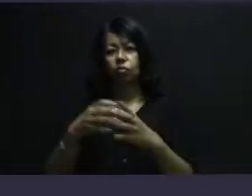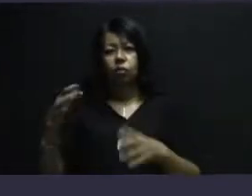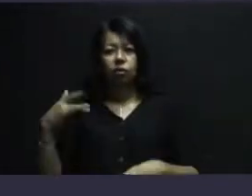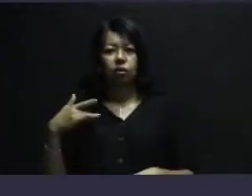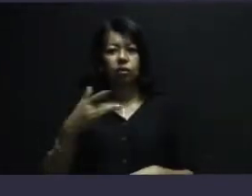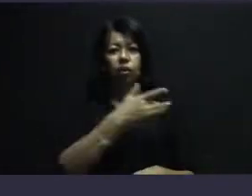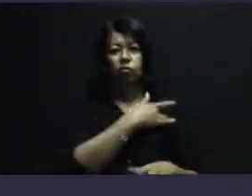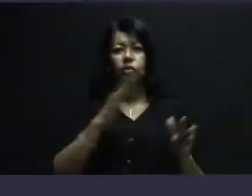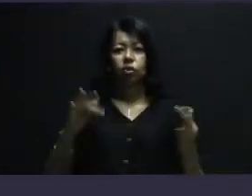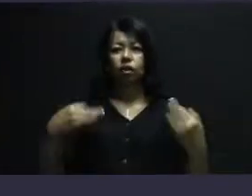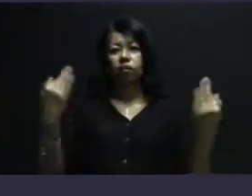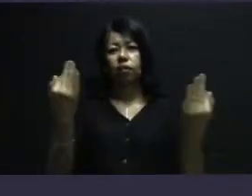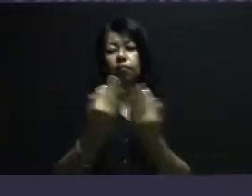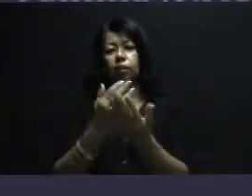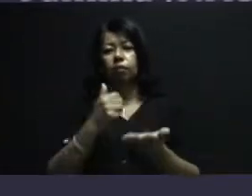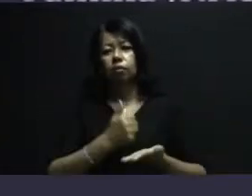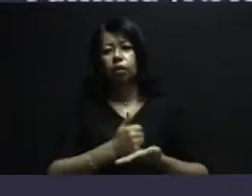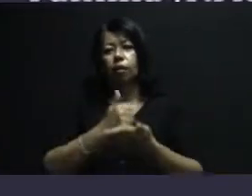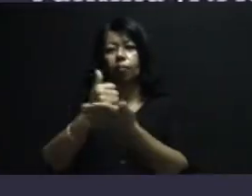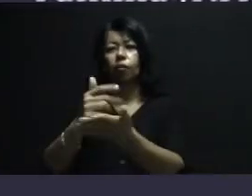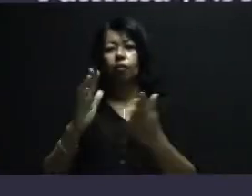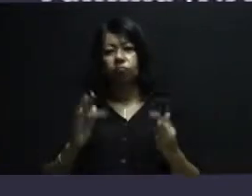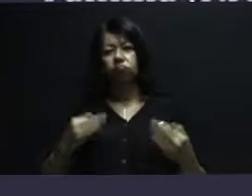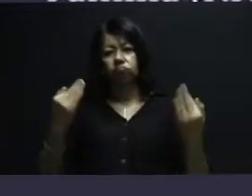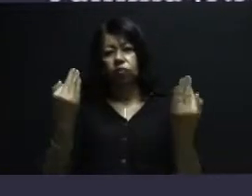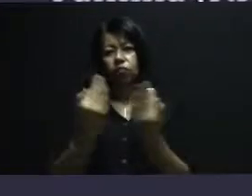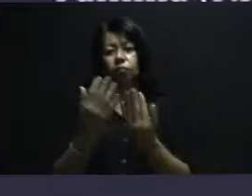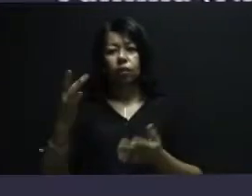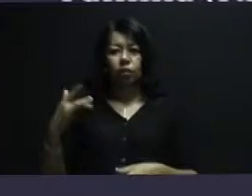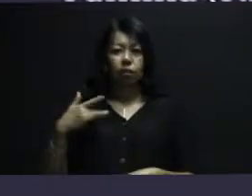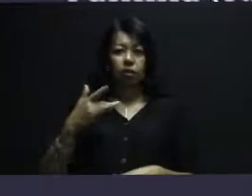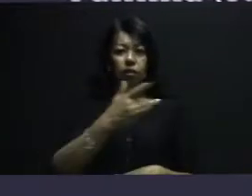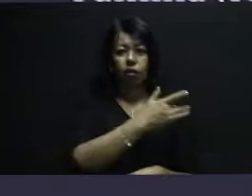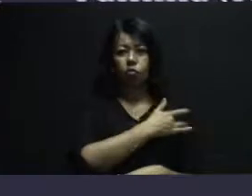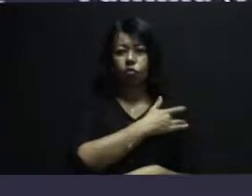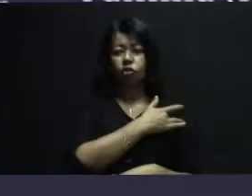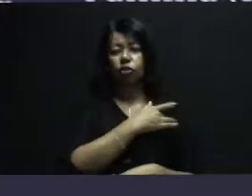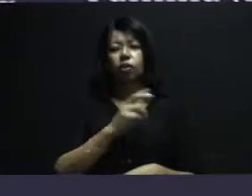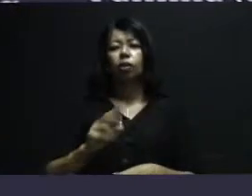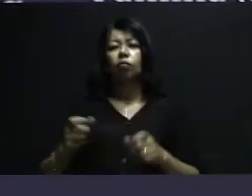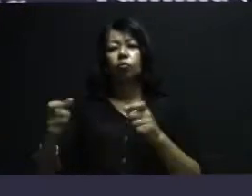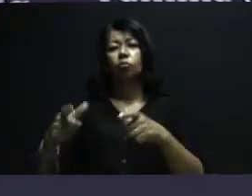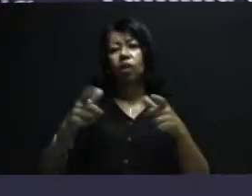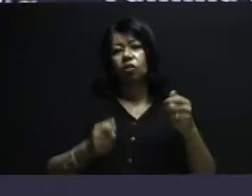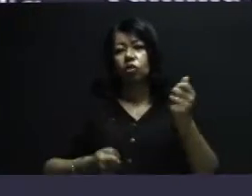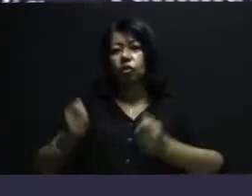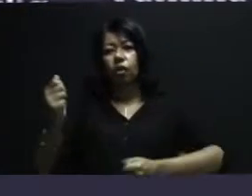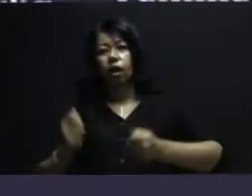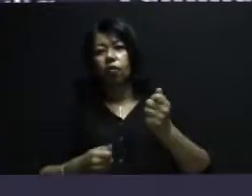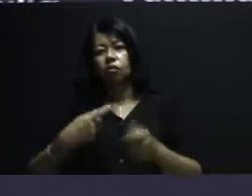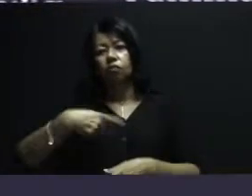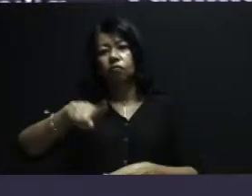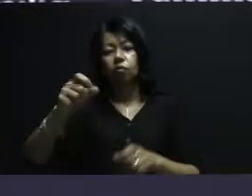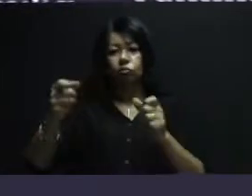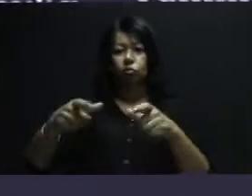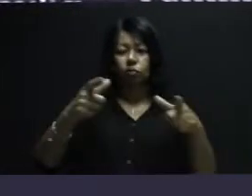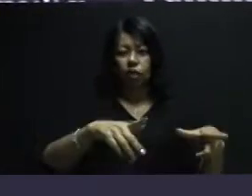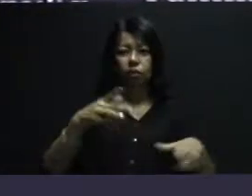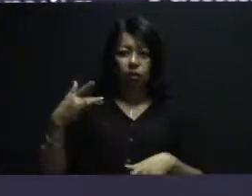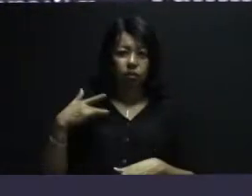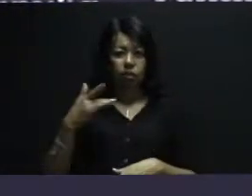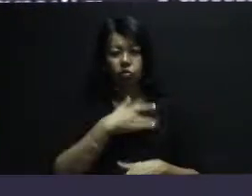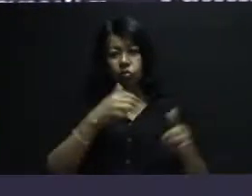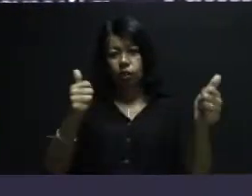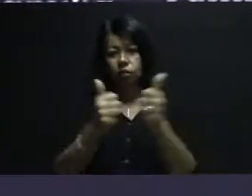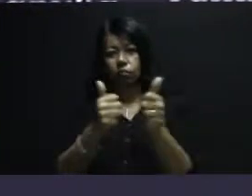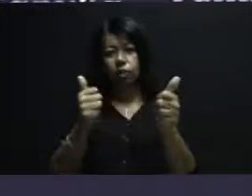da família do Núcleo de Apoio à Saúde da Família. Implantação das unidades móveis de atendimento, as UMAs, mais proximidade e